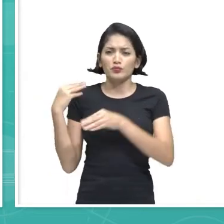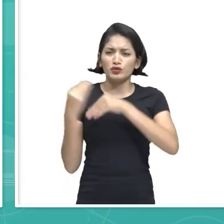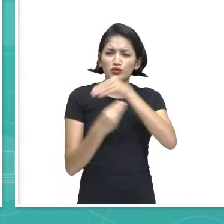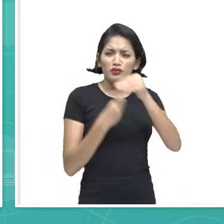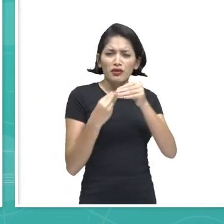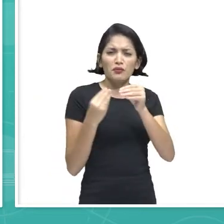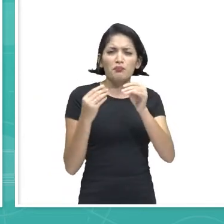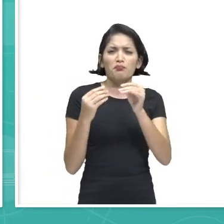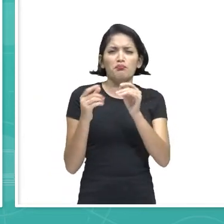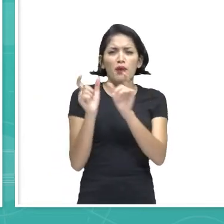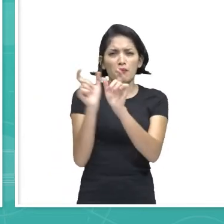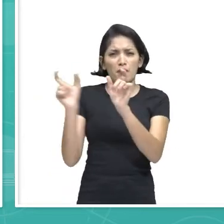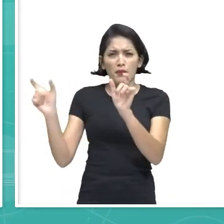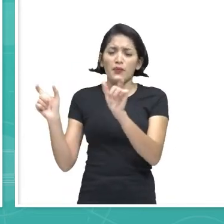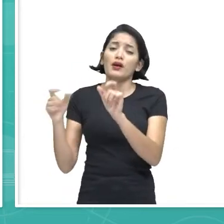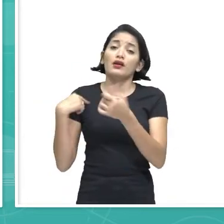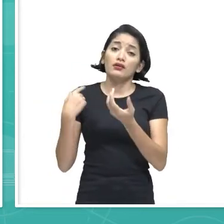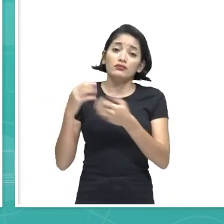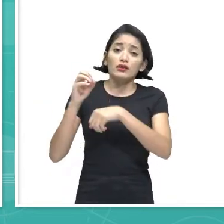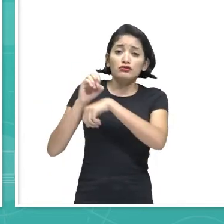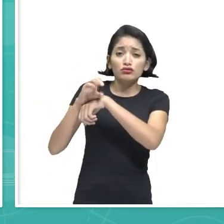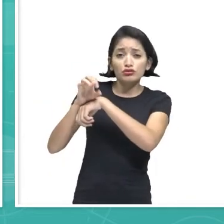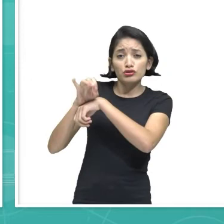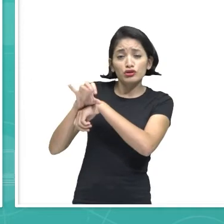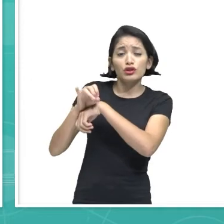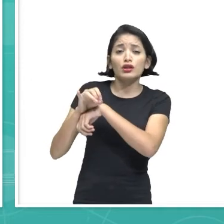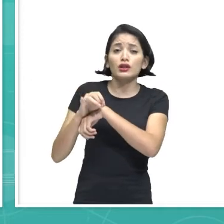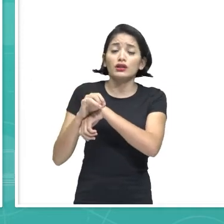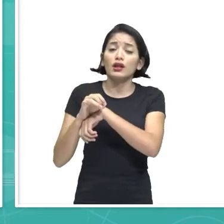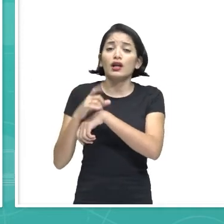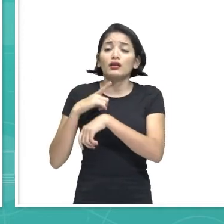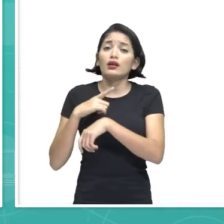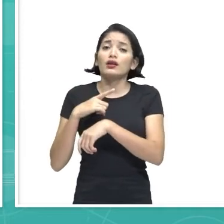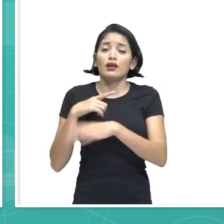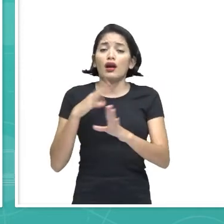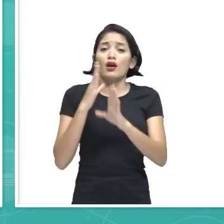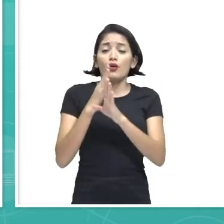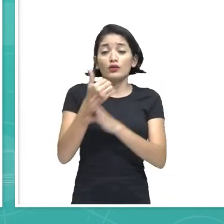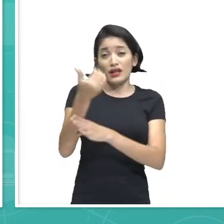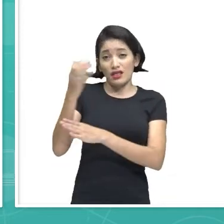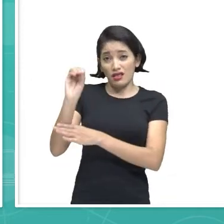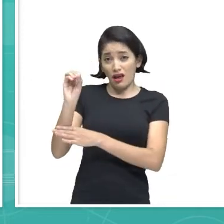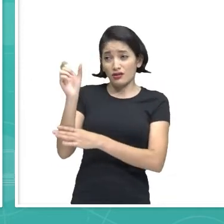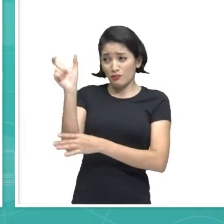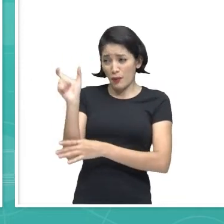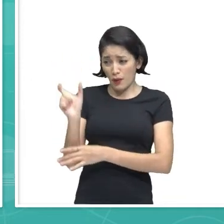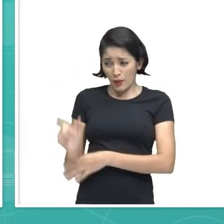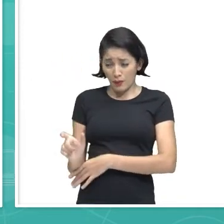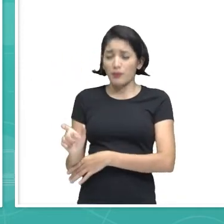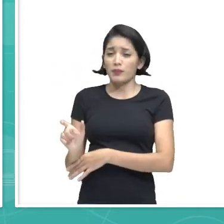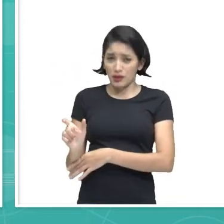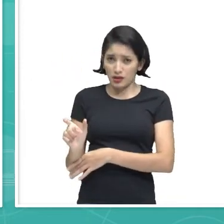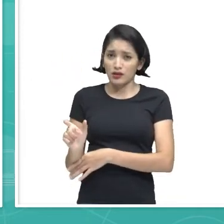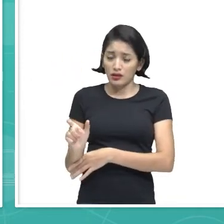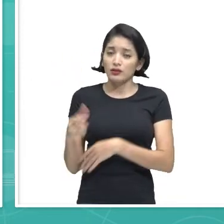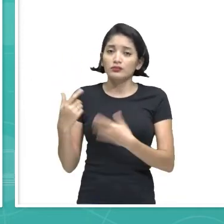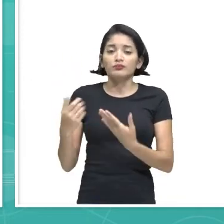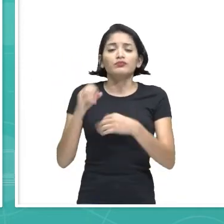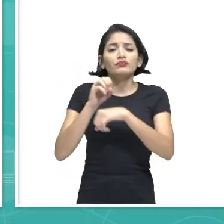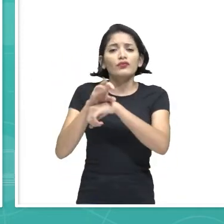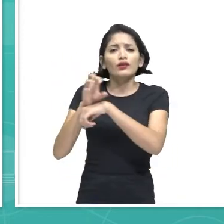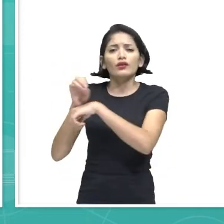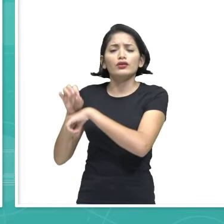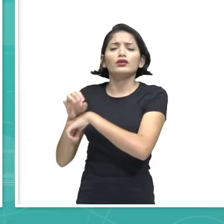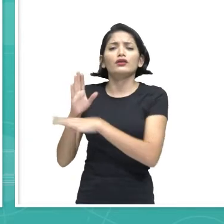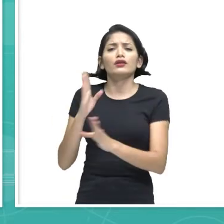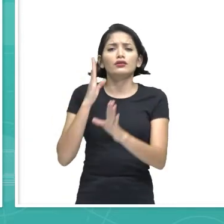E aí eu tenho dicas para vocês. Vocês têm que encontrar aí 10 palavras. E essas dicas vão te levar a essas 10